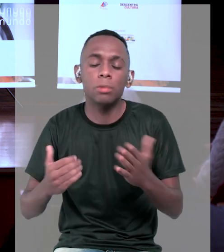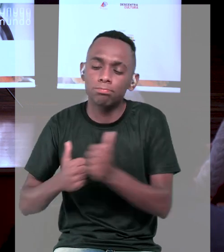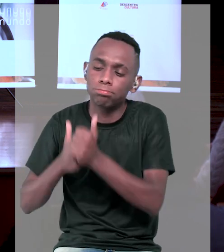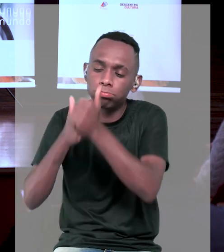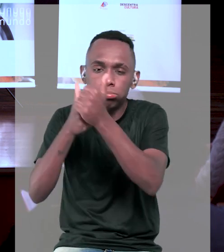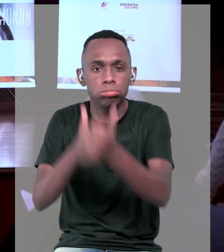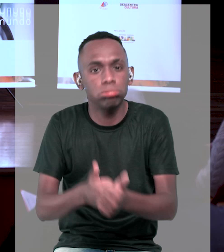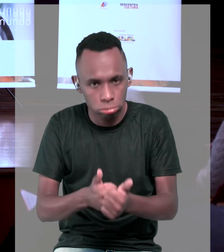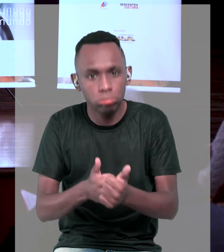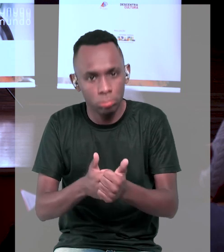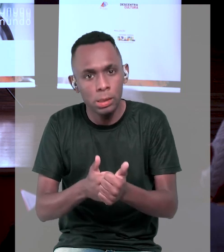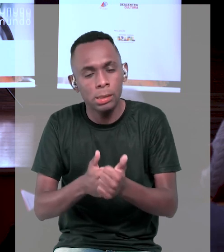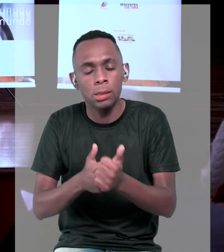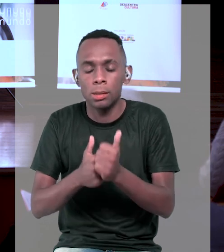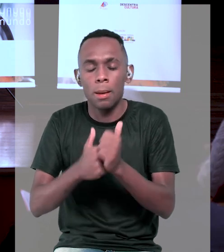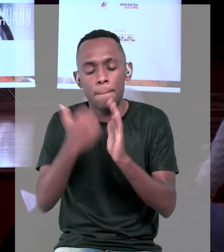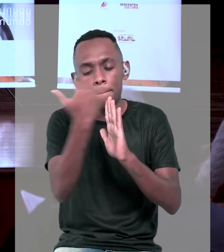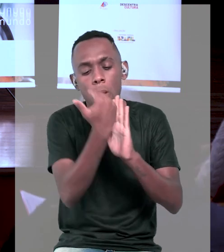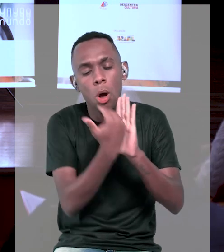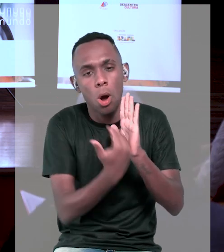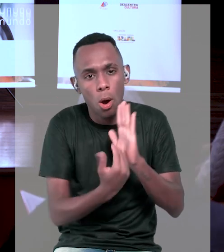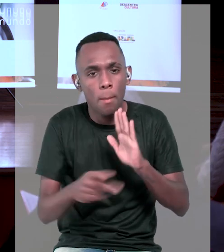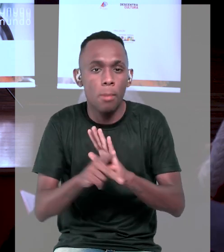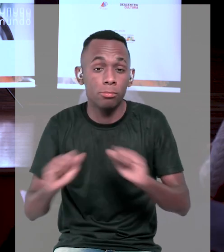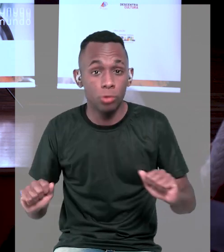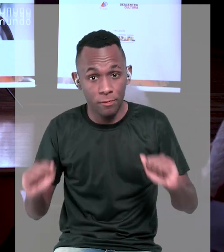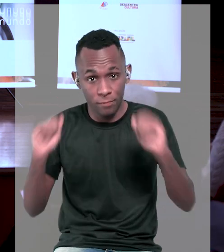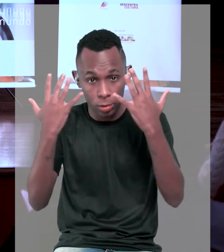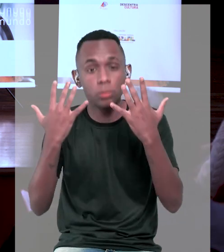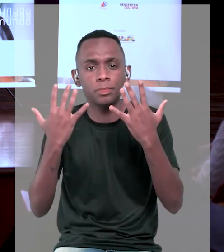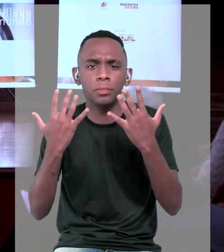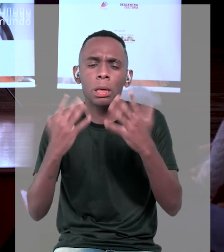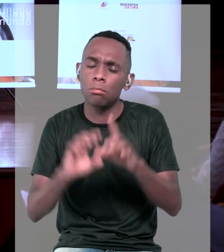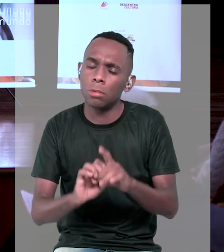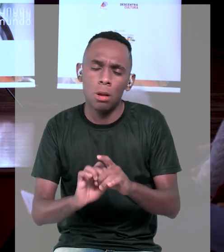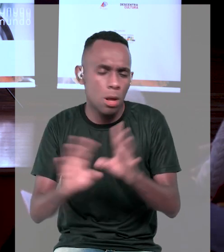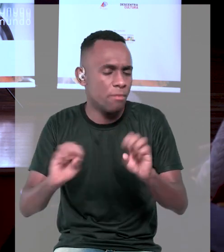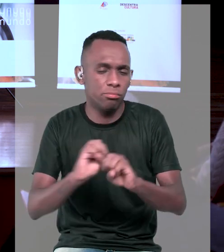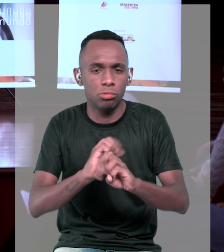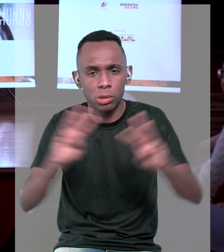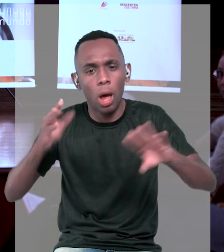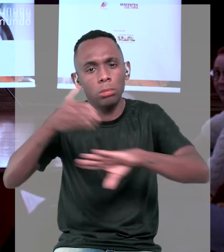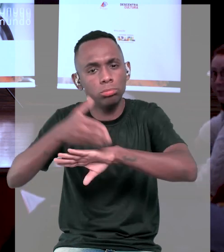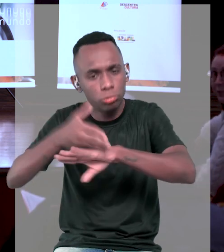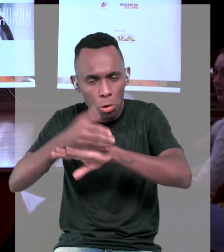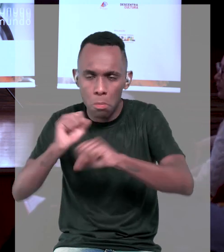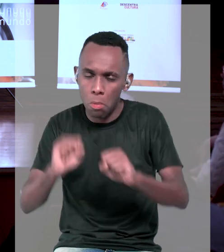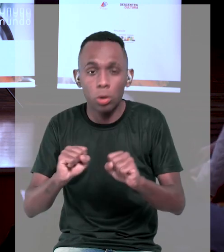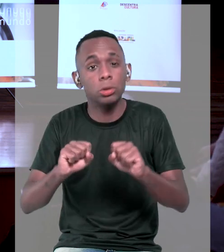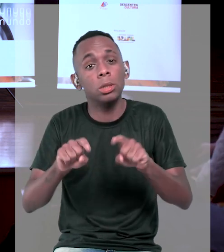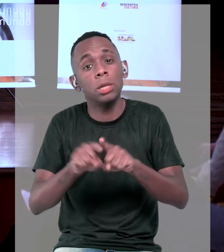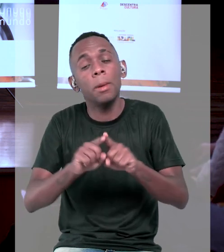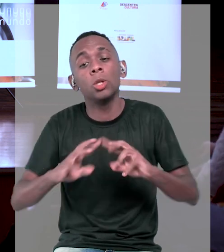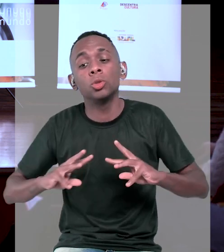acompanhar essa sequência de eventos que está disponível no nosso site. Depois todas as palestras